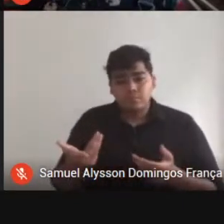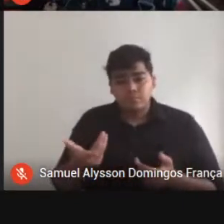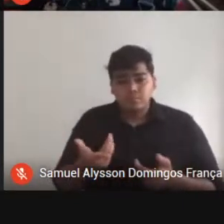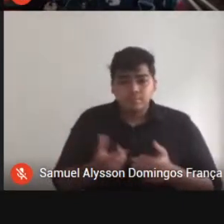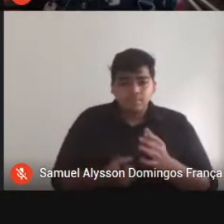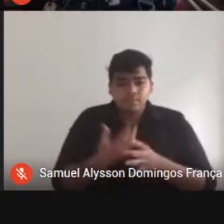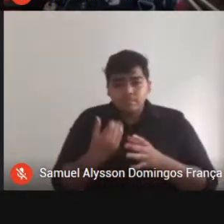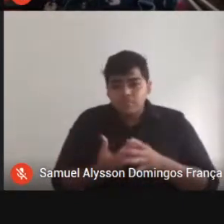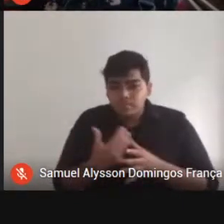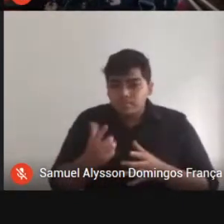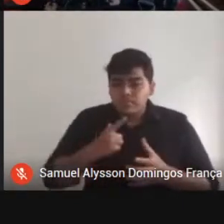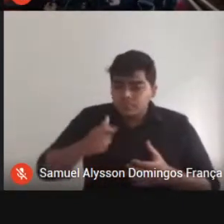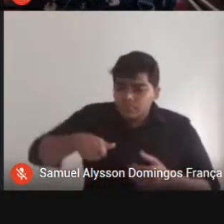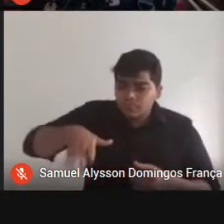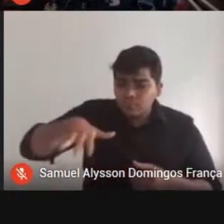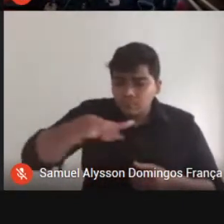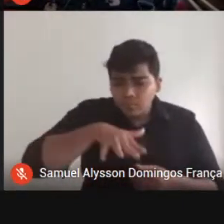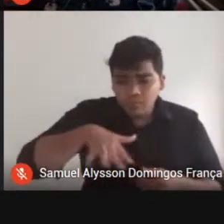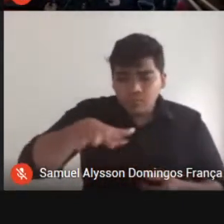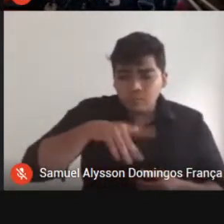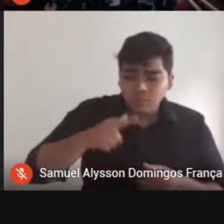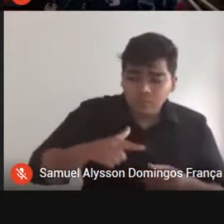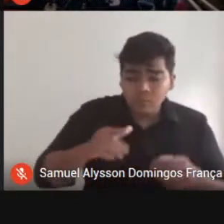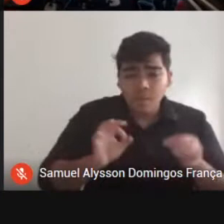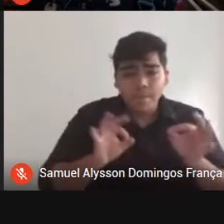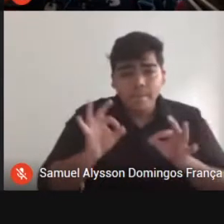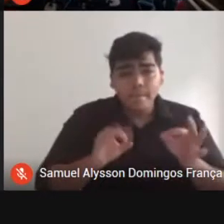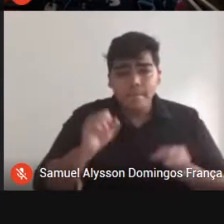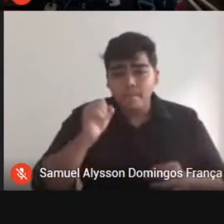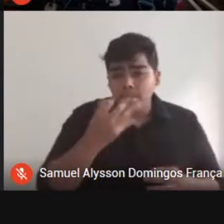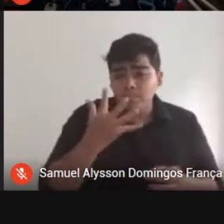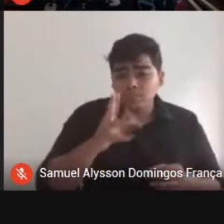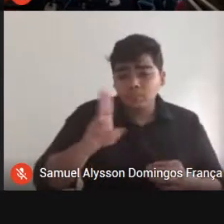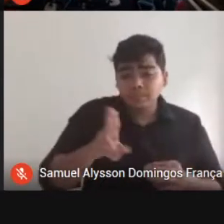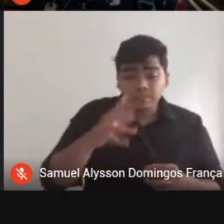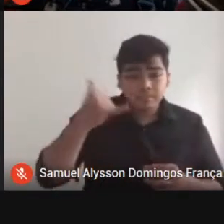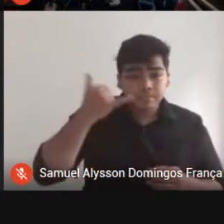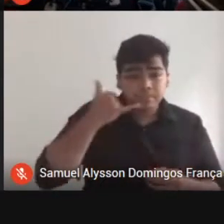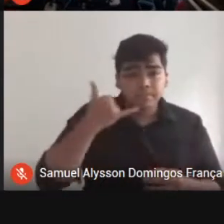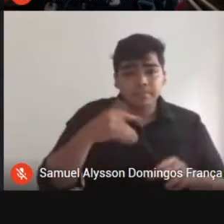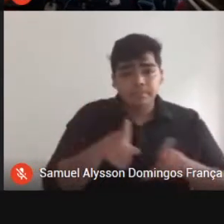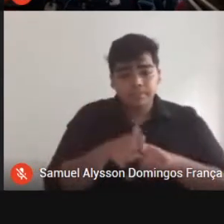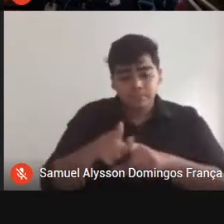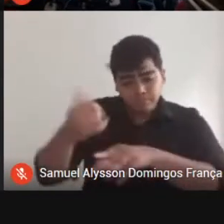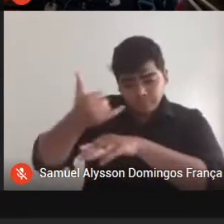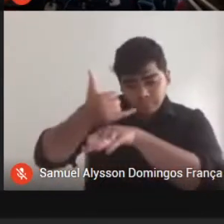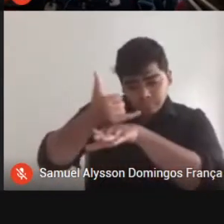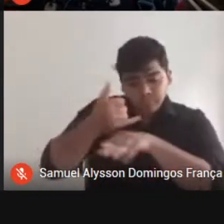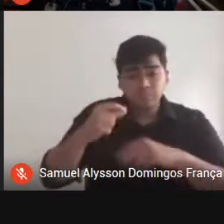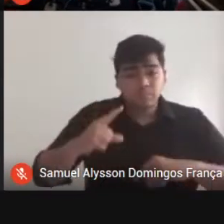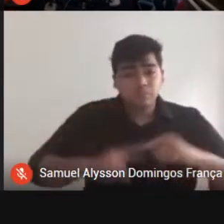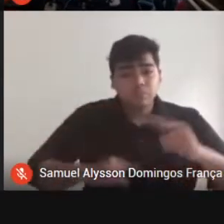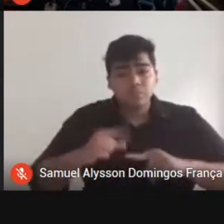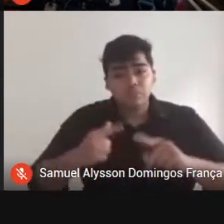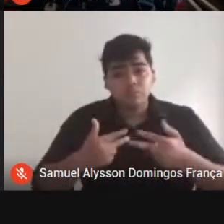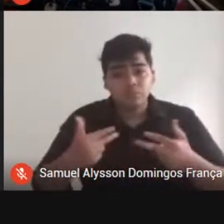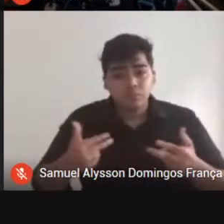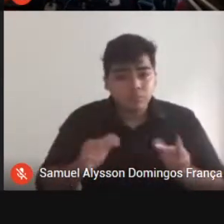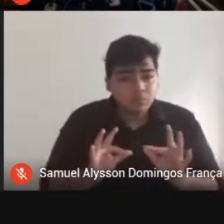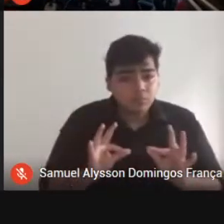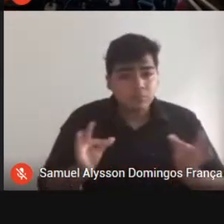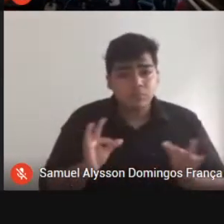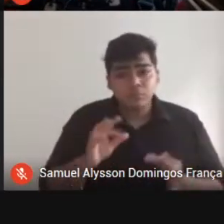se a superfície estava funcionando, né, para apoiar o celular. E um material super simples, a gente teve formas